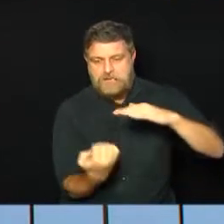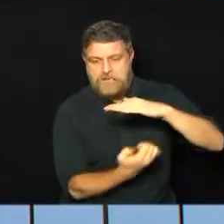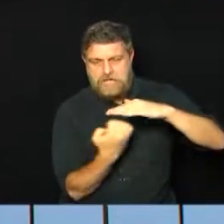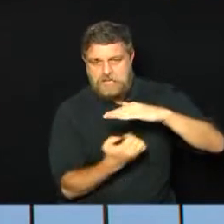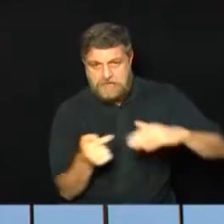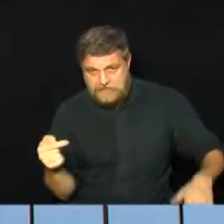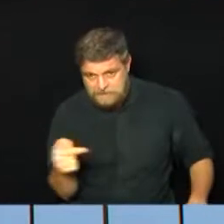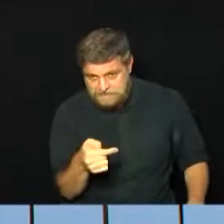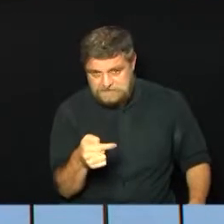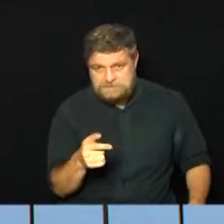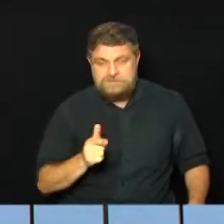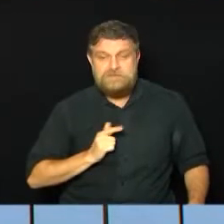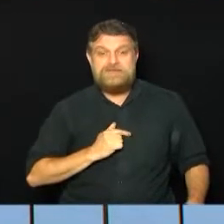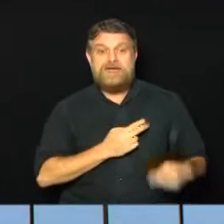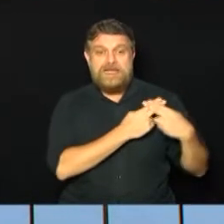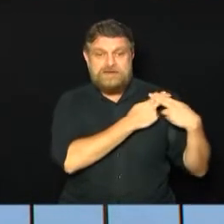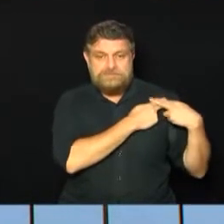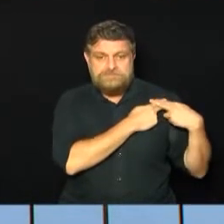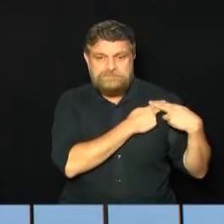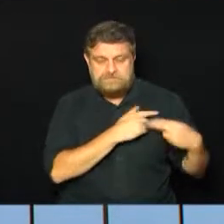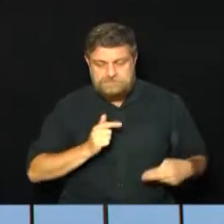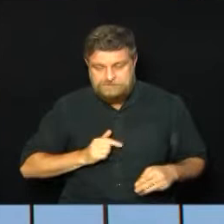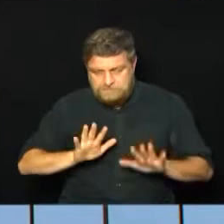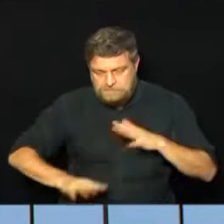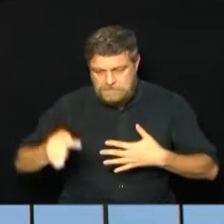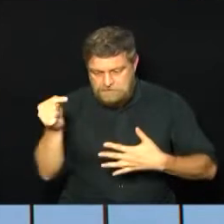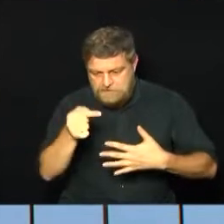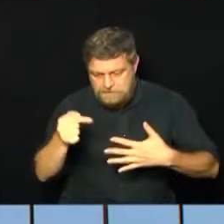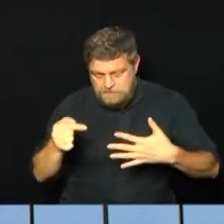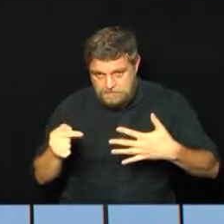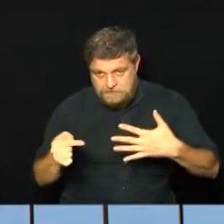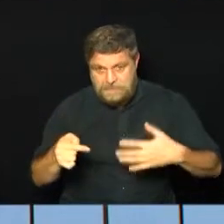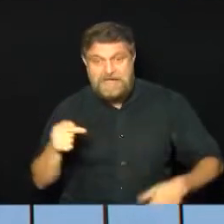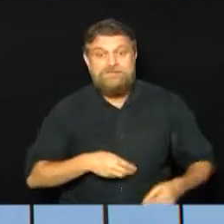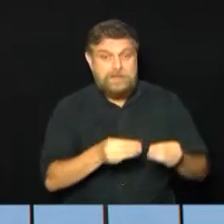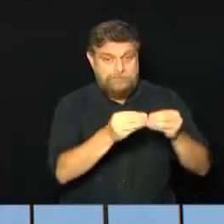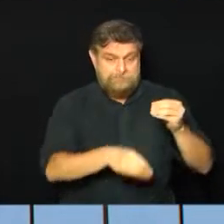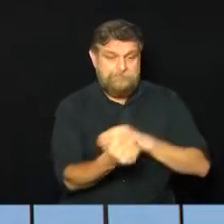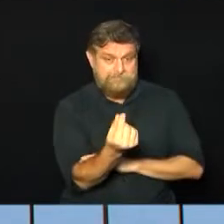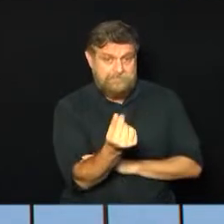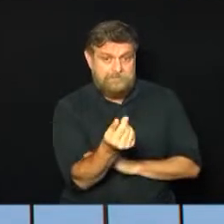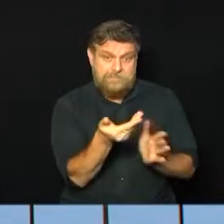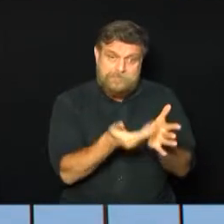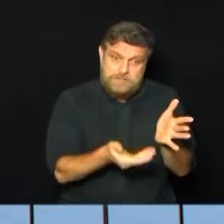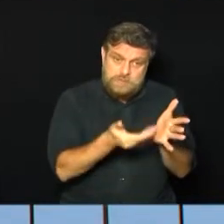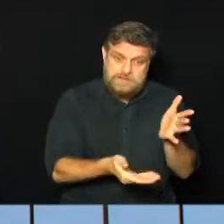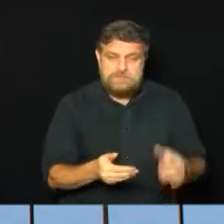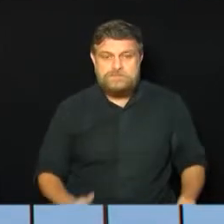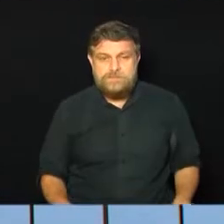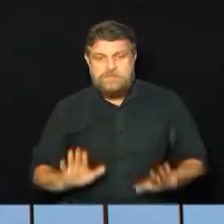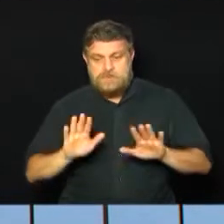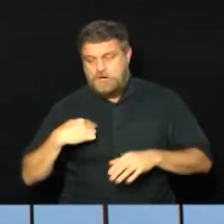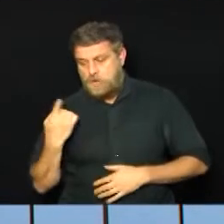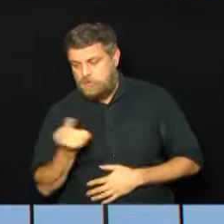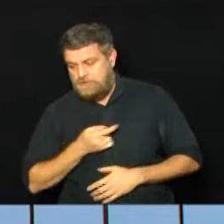vai se encarregar de ter todos os cuidados para que isso não aconteça, porque senão ela vai ter prejuízo. Então, ao invés do poder público, nós,